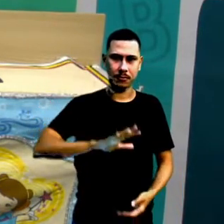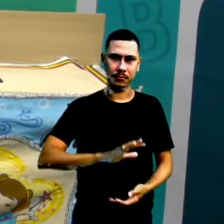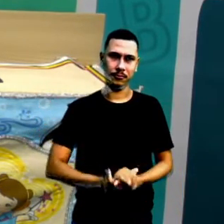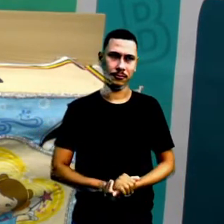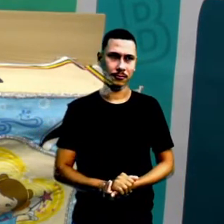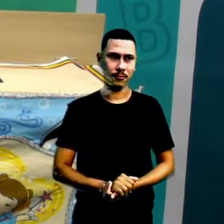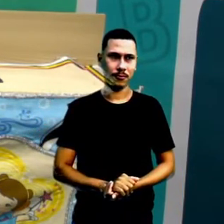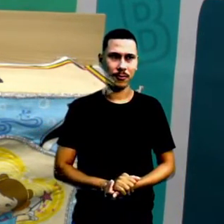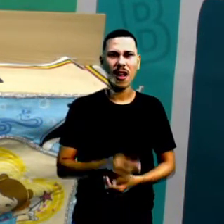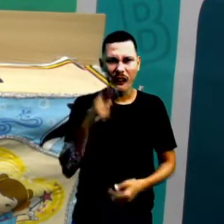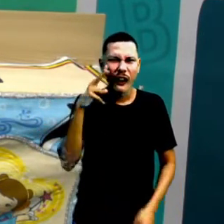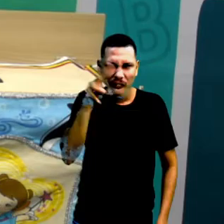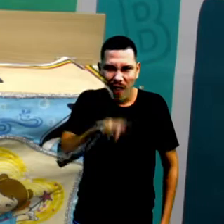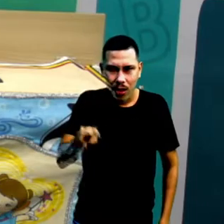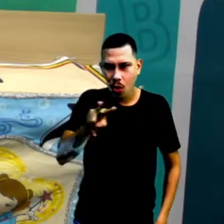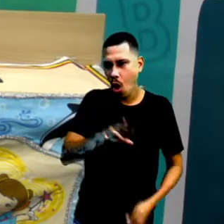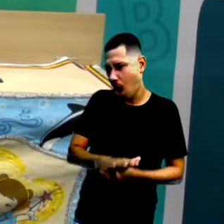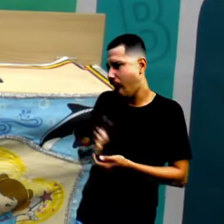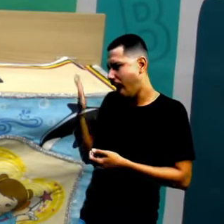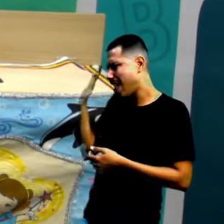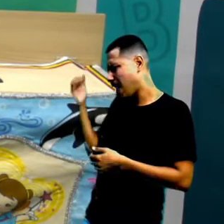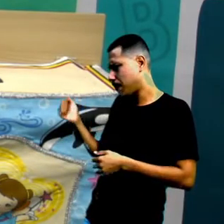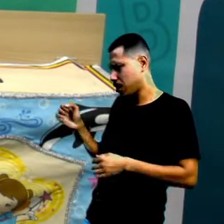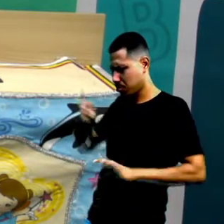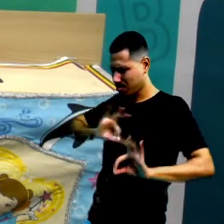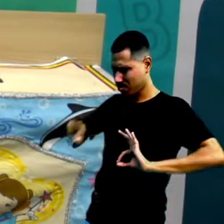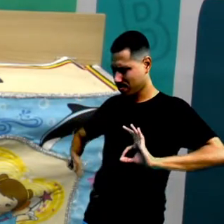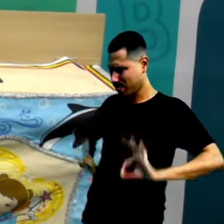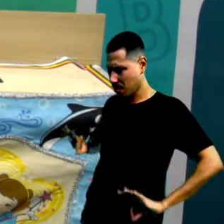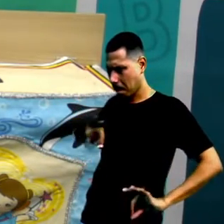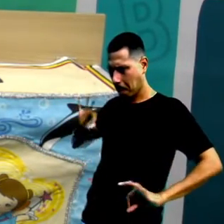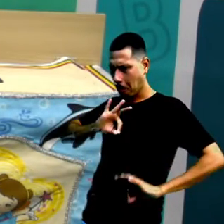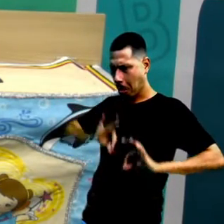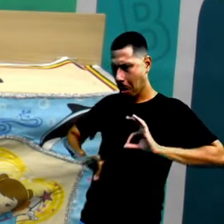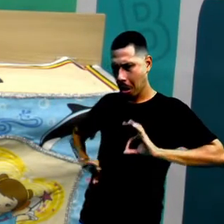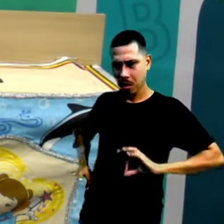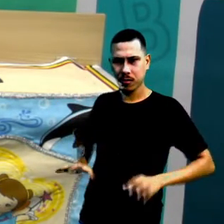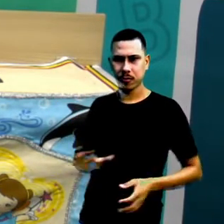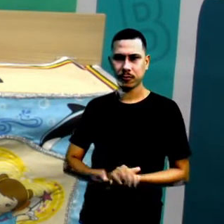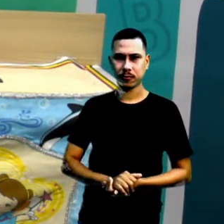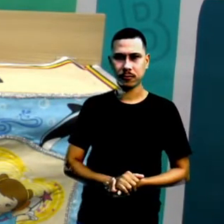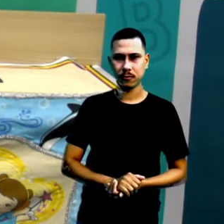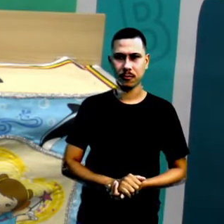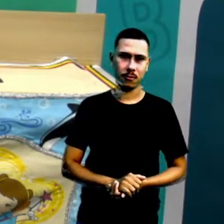tá vendo tu sabe porque